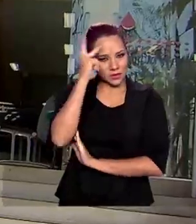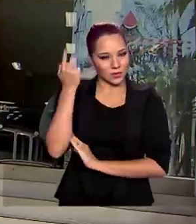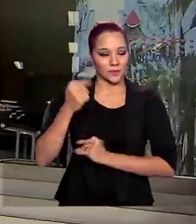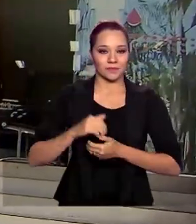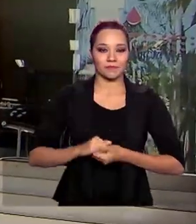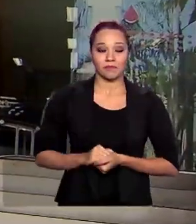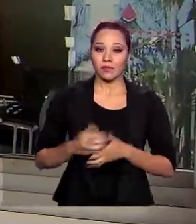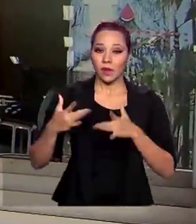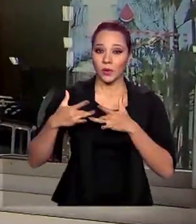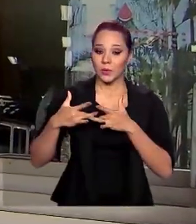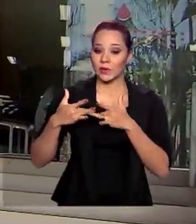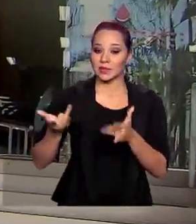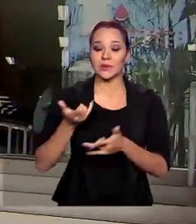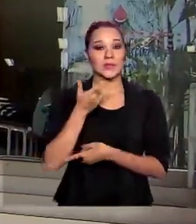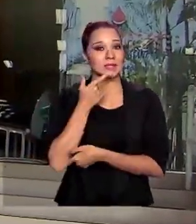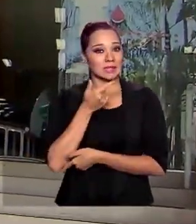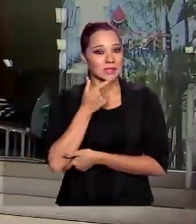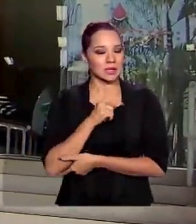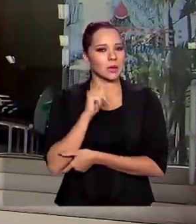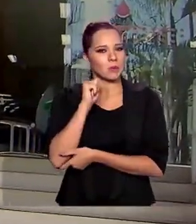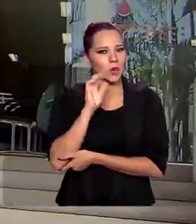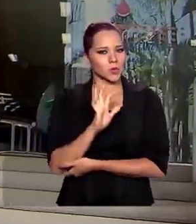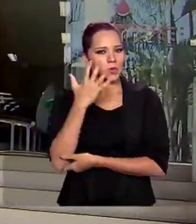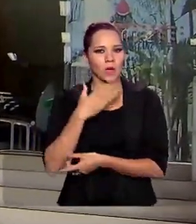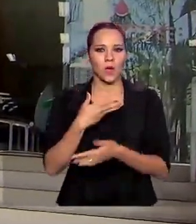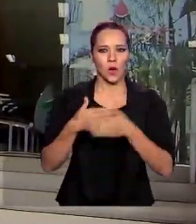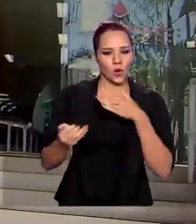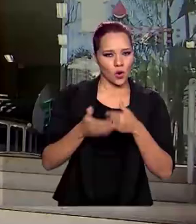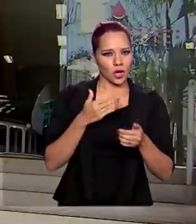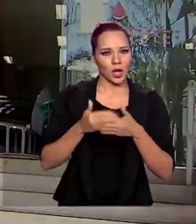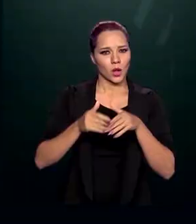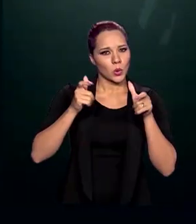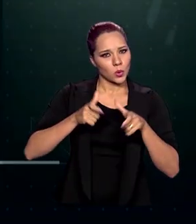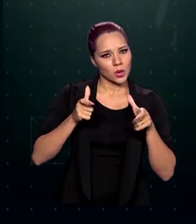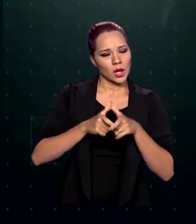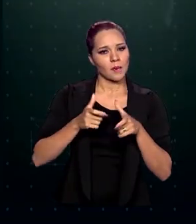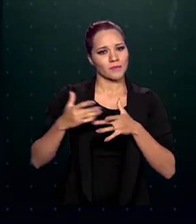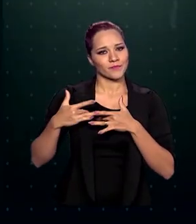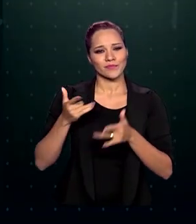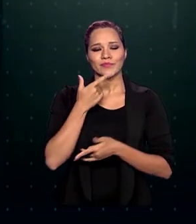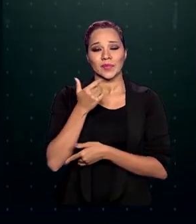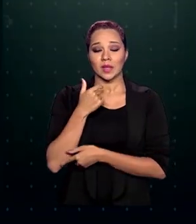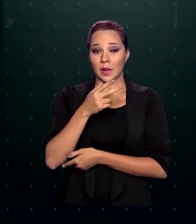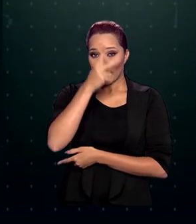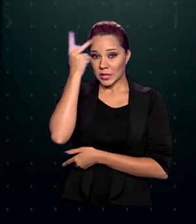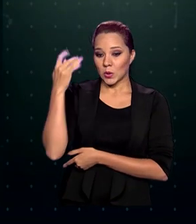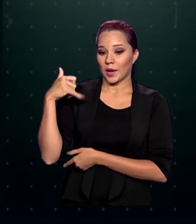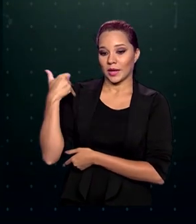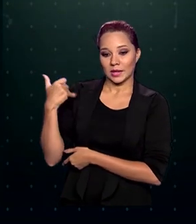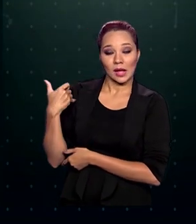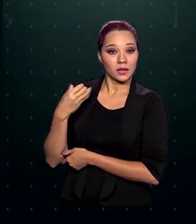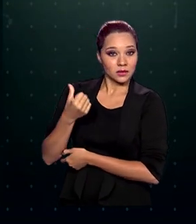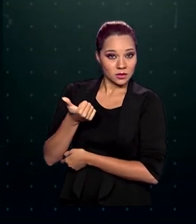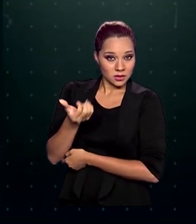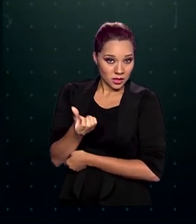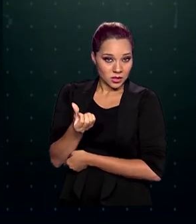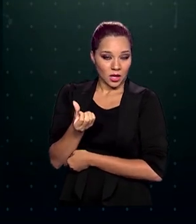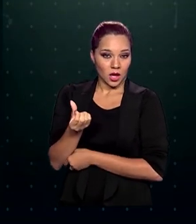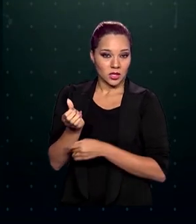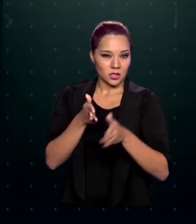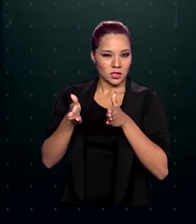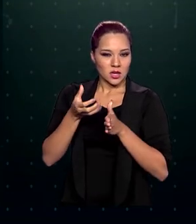A doação de sangue pode ocorrer em qualquer Hemocentro do país. Pessoas com idade entre 16 e